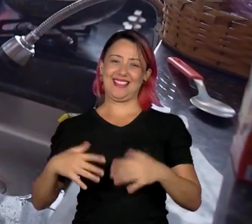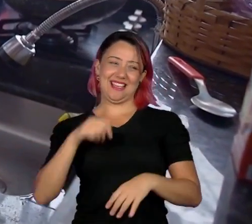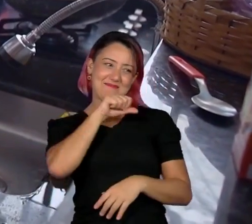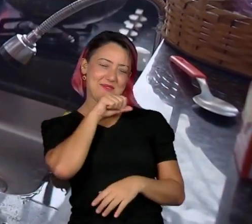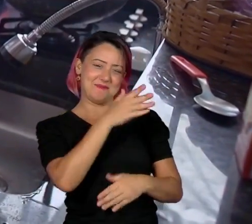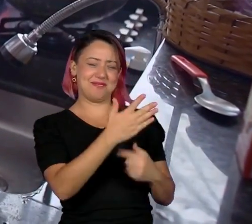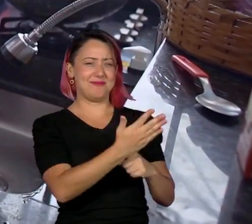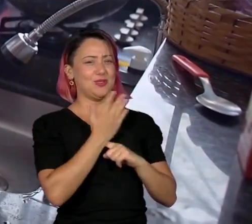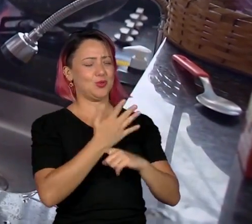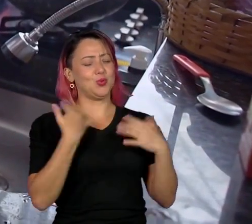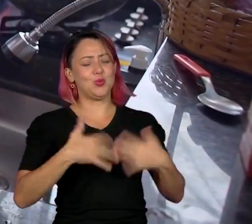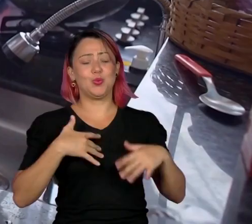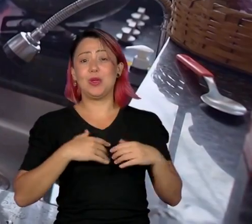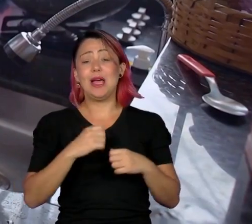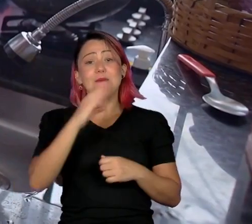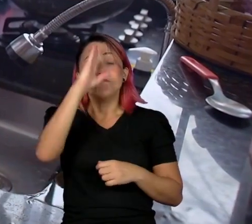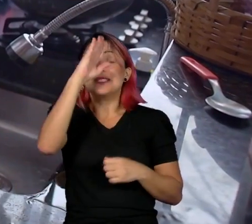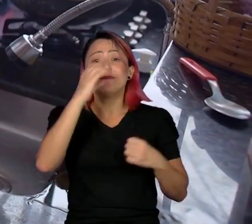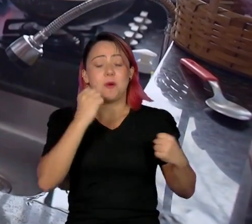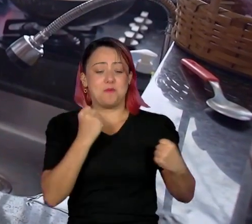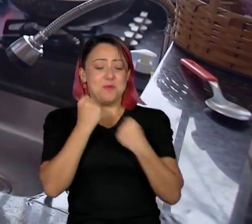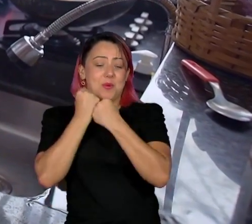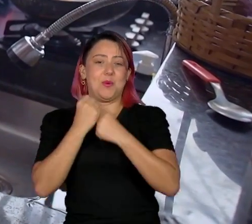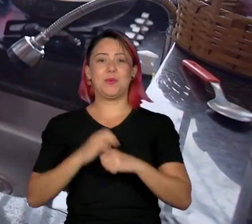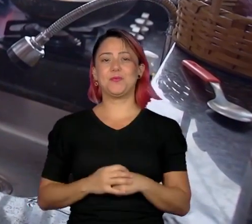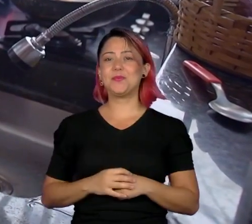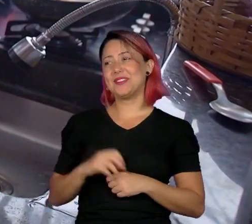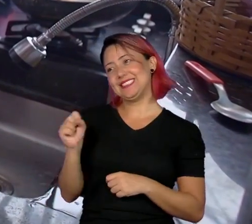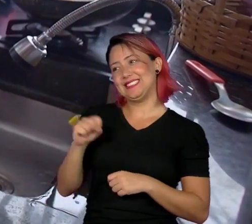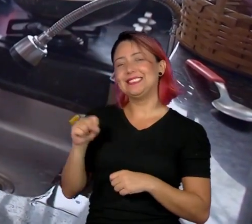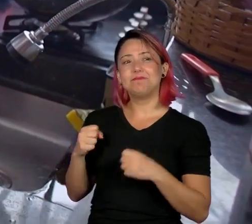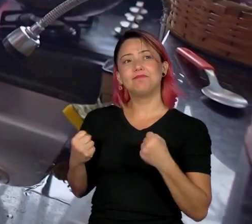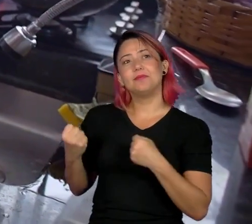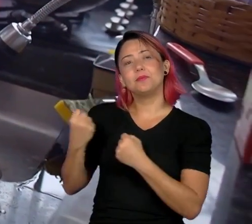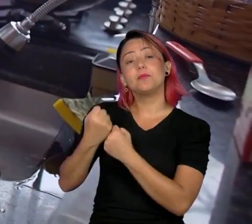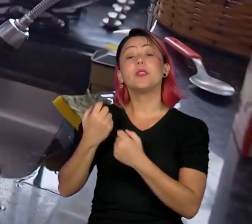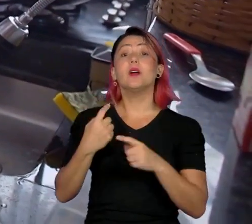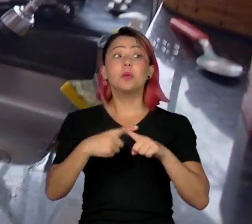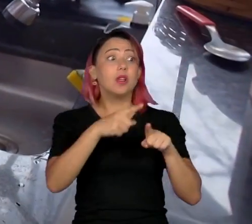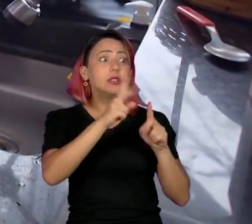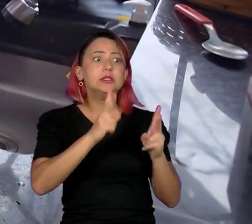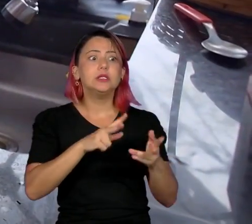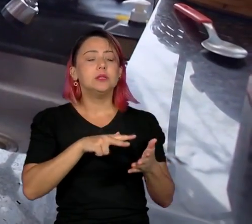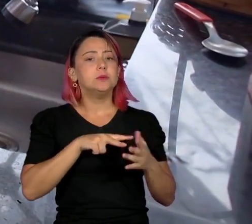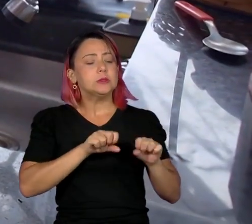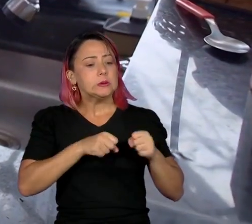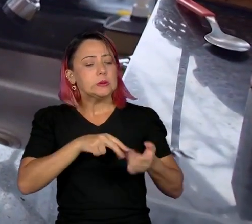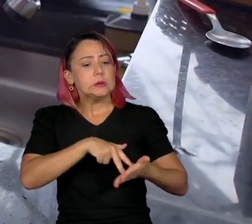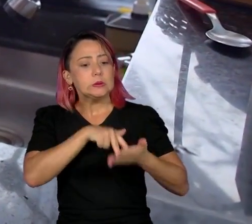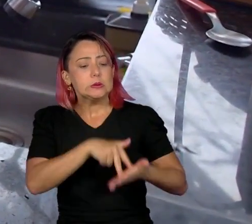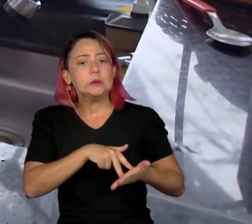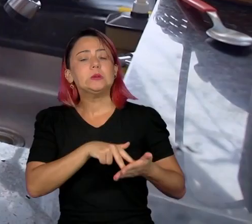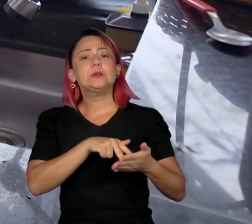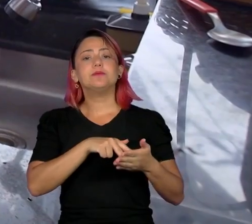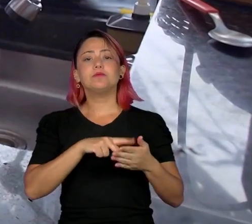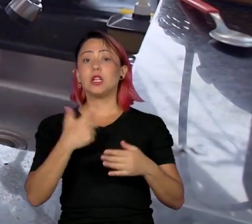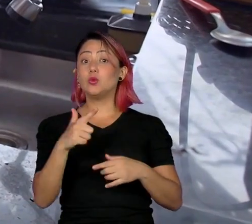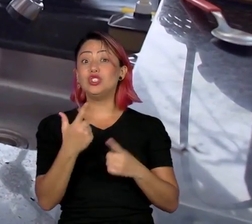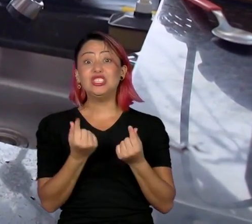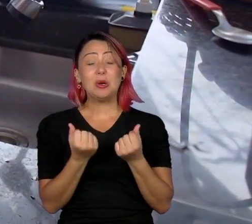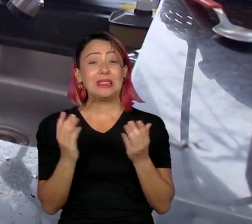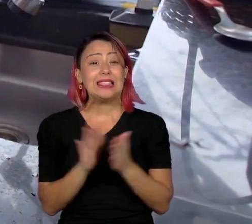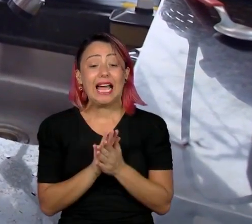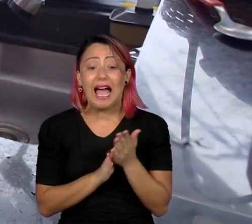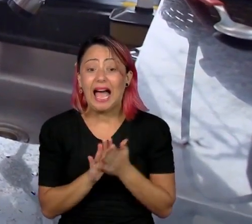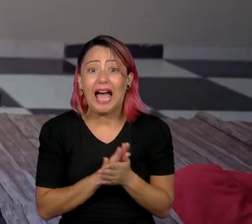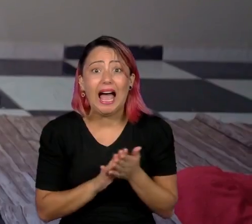mãe é minha maior apoiadora nesse sonho, e guerreira, sim. Porque ela manteve as pontas lá em casa, porque eu não tinha dinheiro pra nada, nem